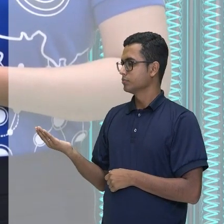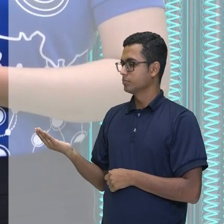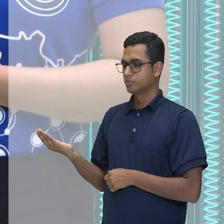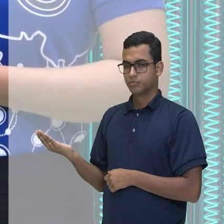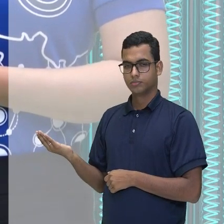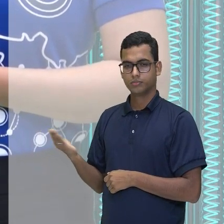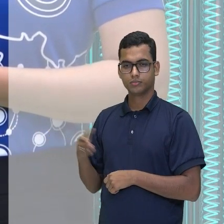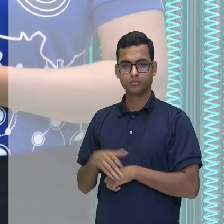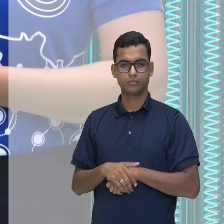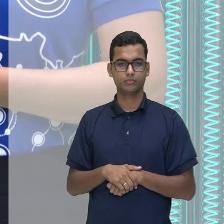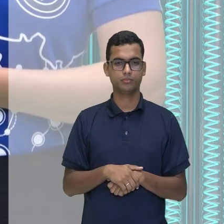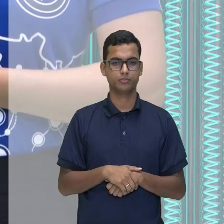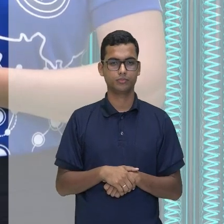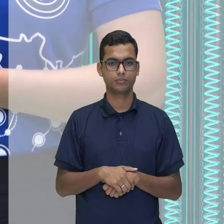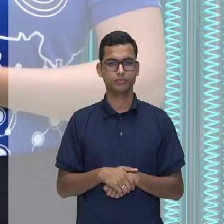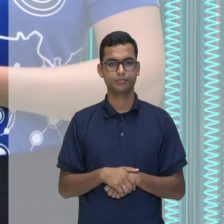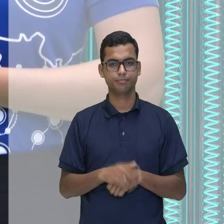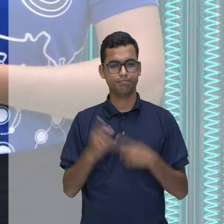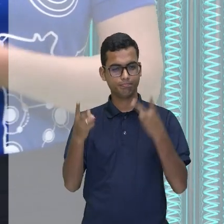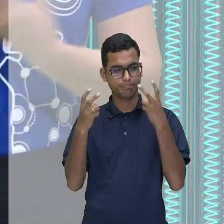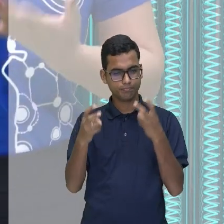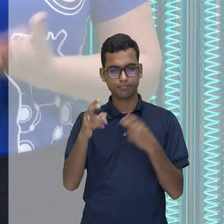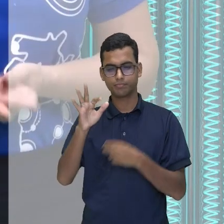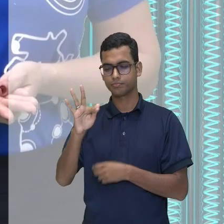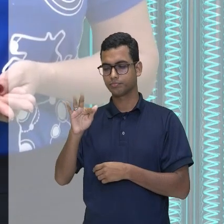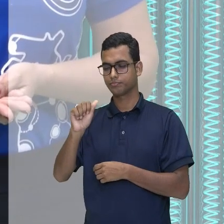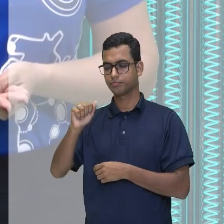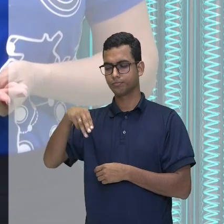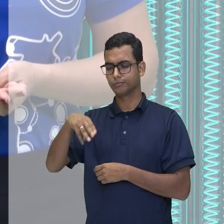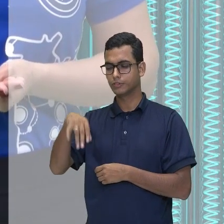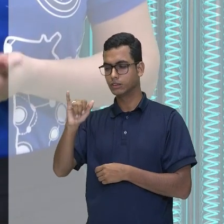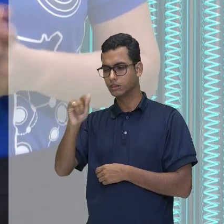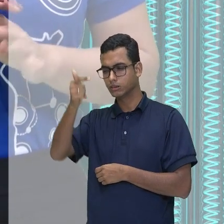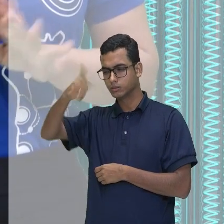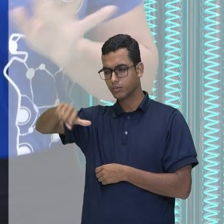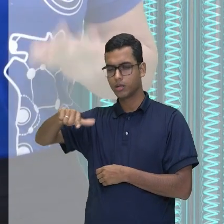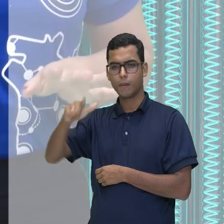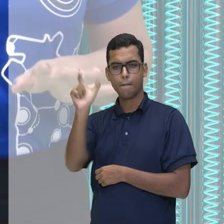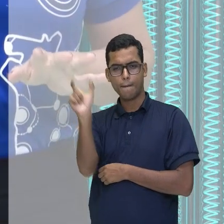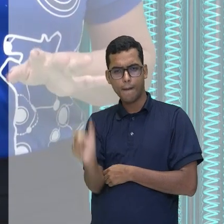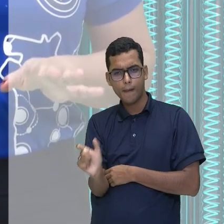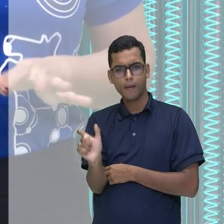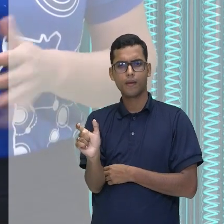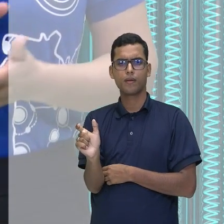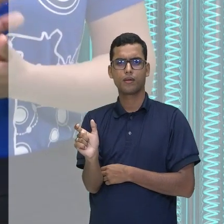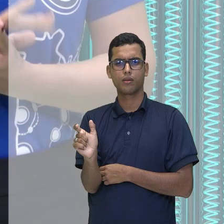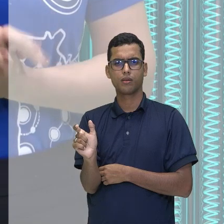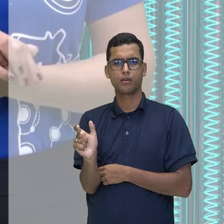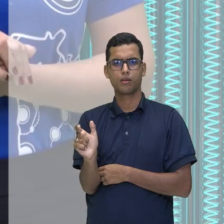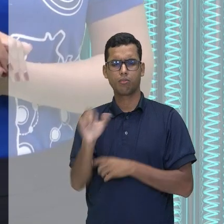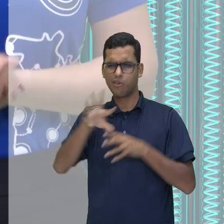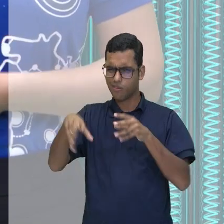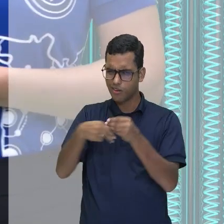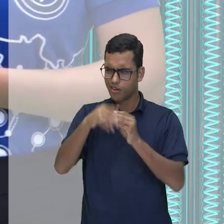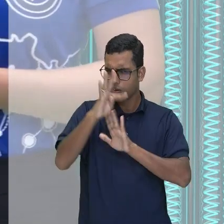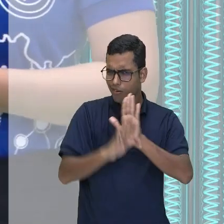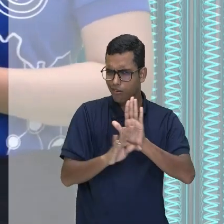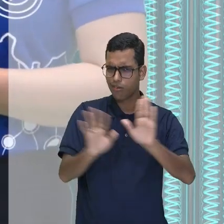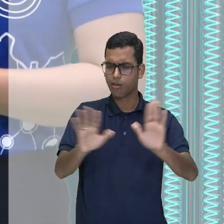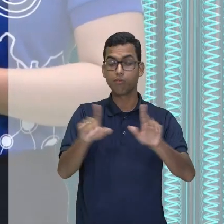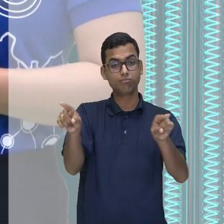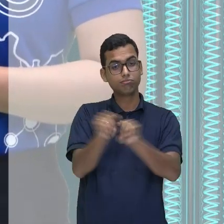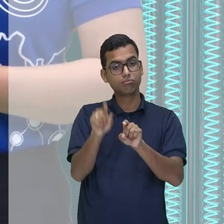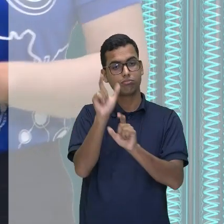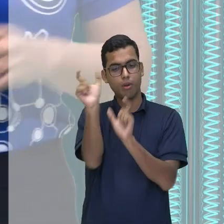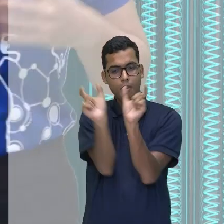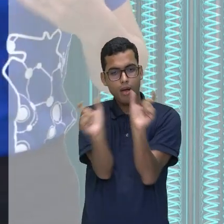reality, family está se repetindo. Por que está se repetindo mesmo? É para enfeitar aí o texto? No, tá? Quer